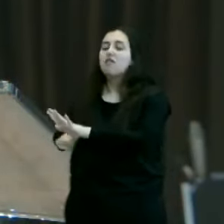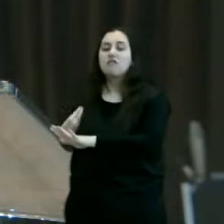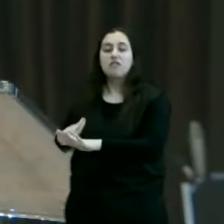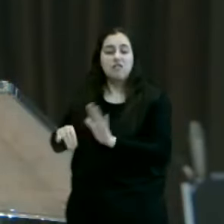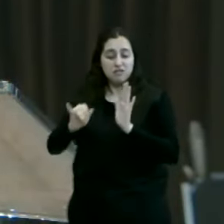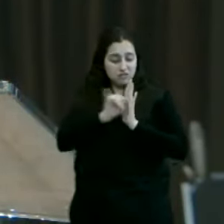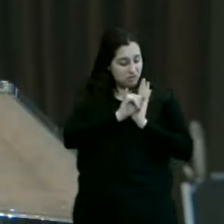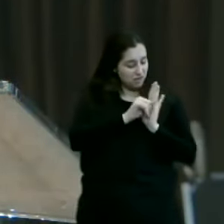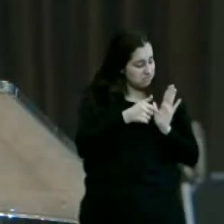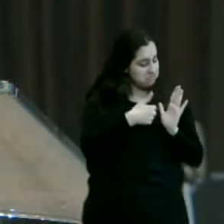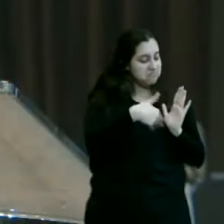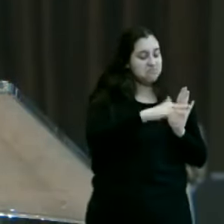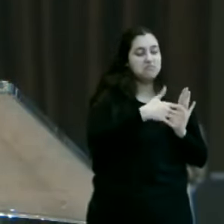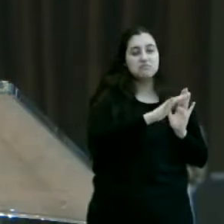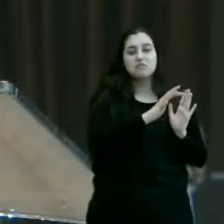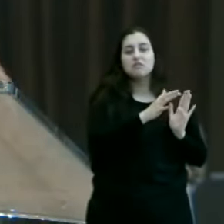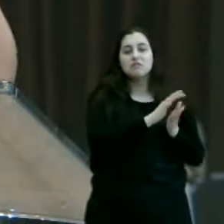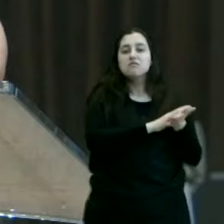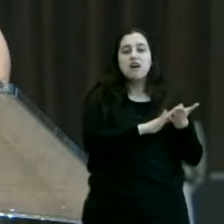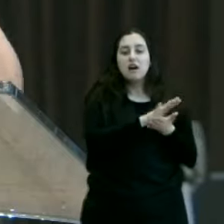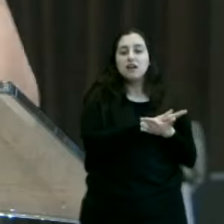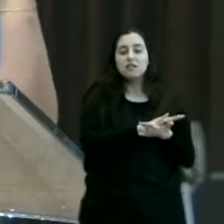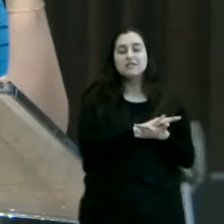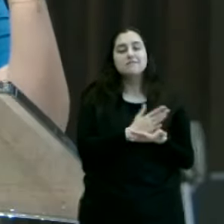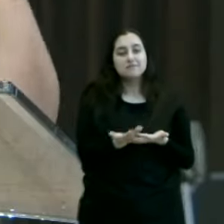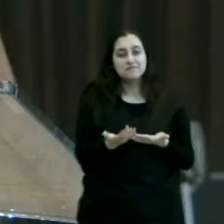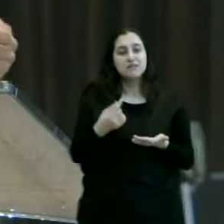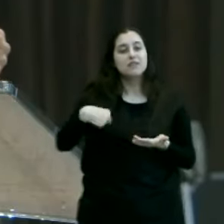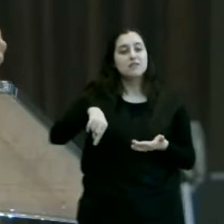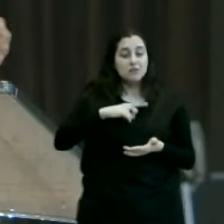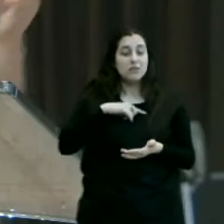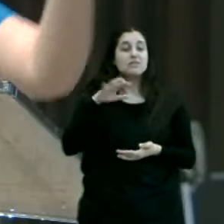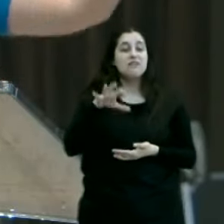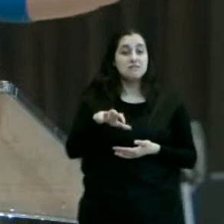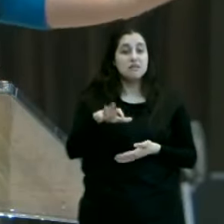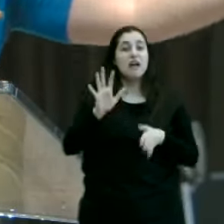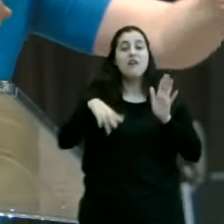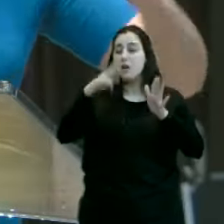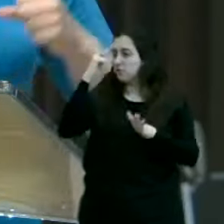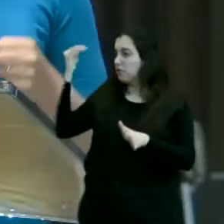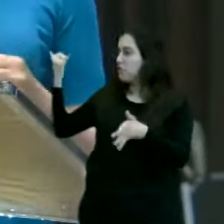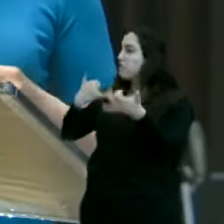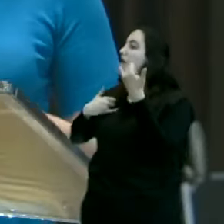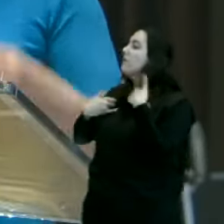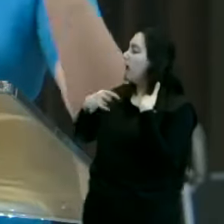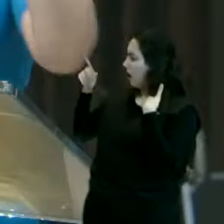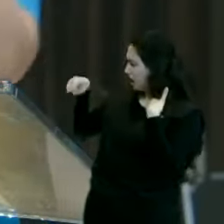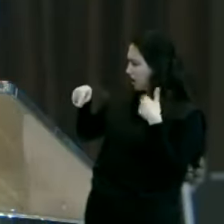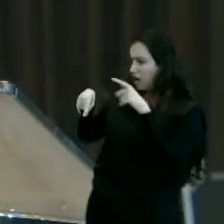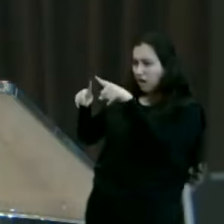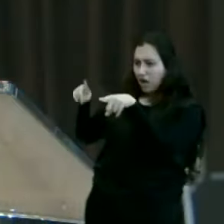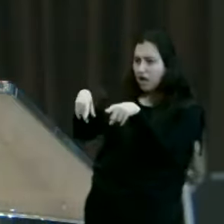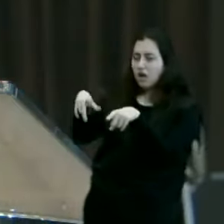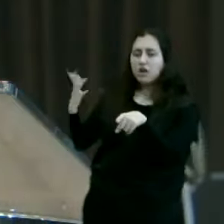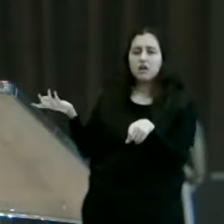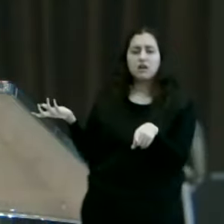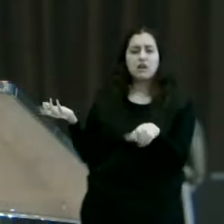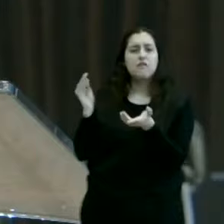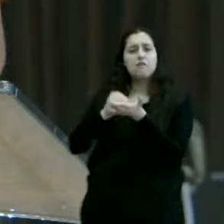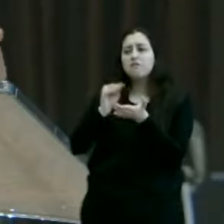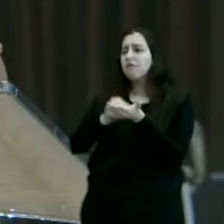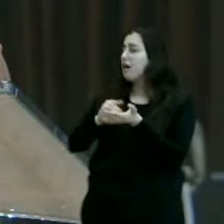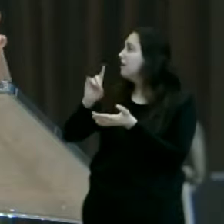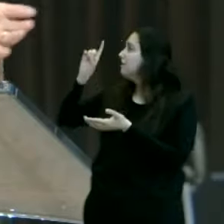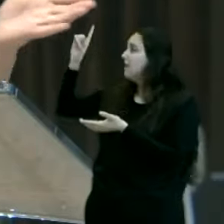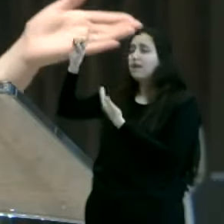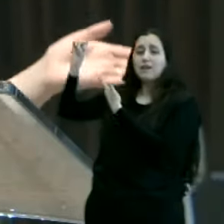nossa identidade vá se enfraquecendo. Nós ouvimos, damos ouvidos a vozes distorcidas que estão dizendo coisas